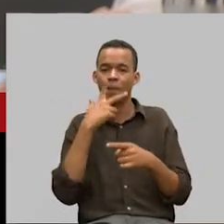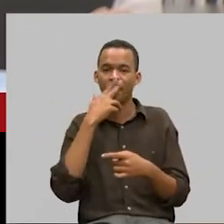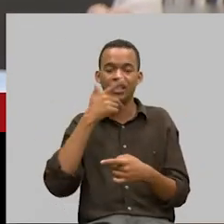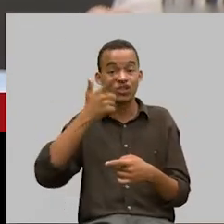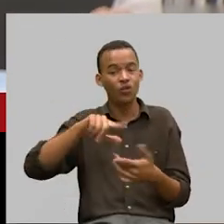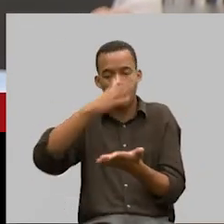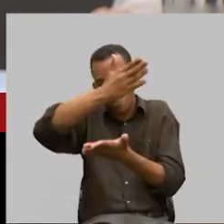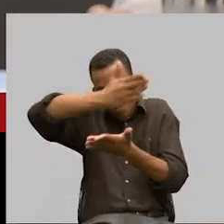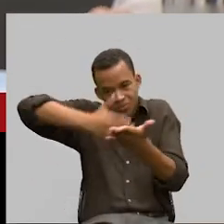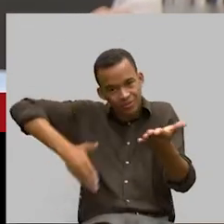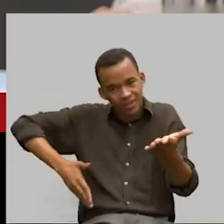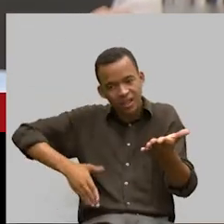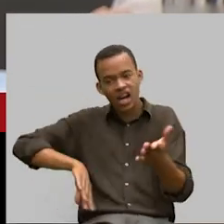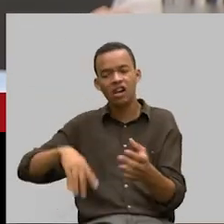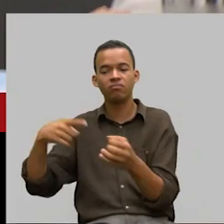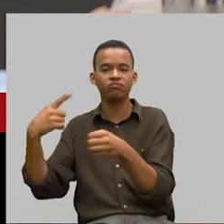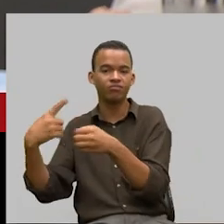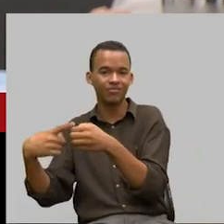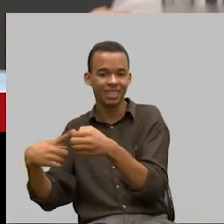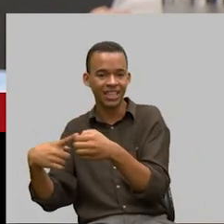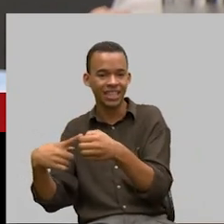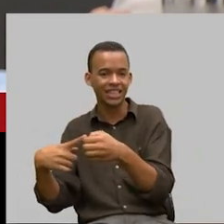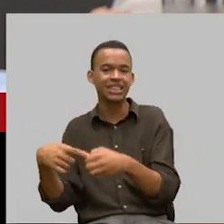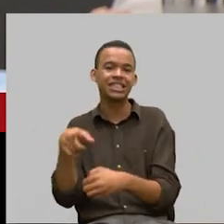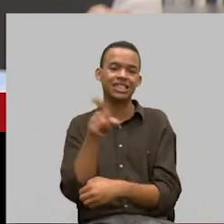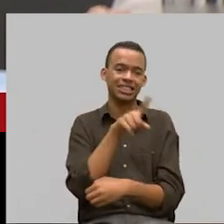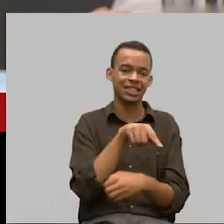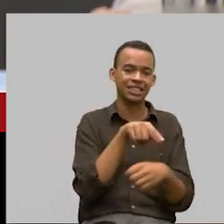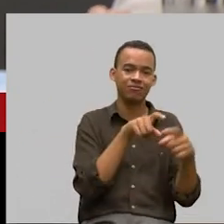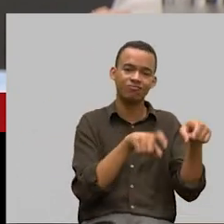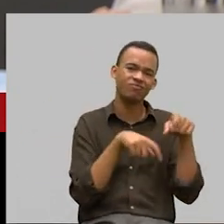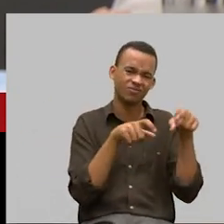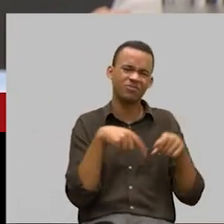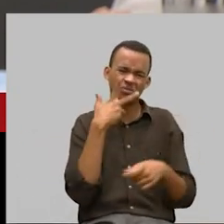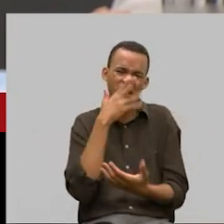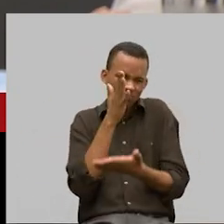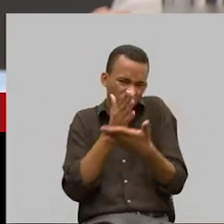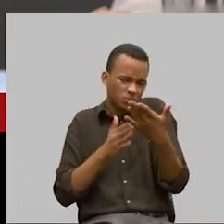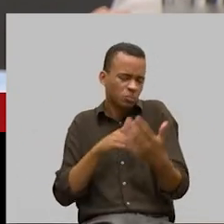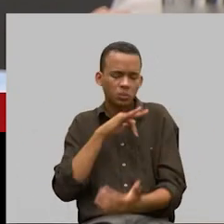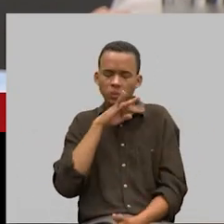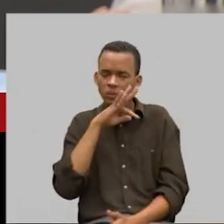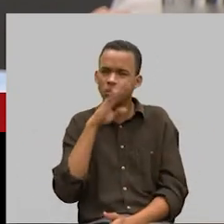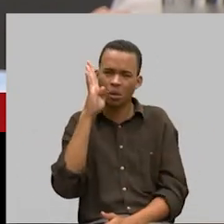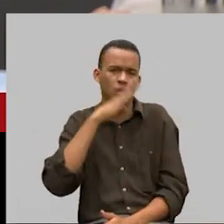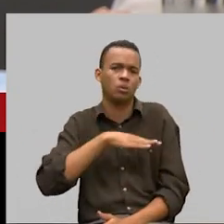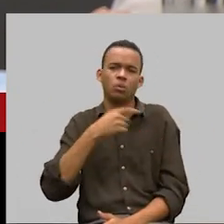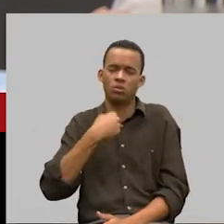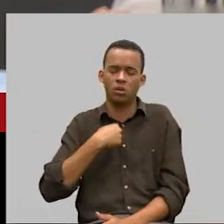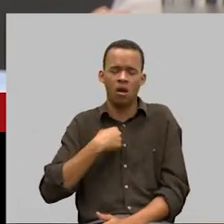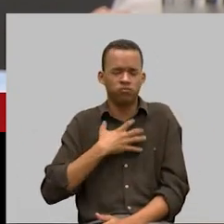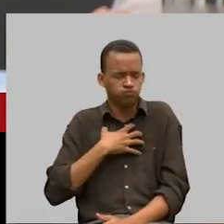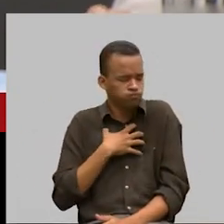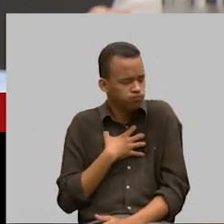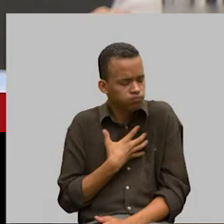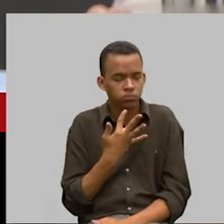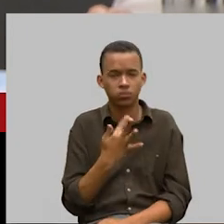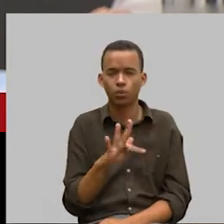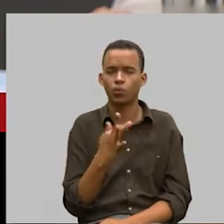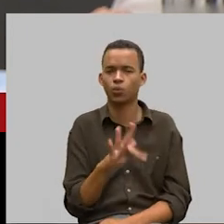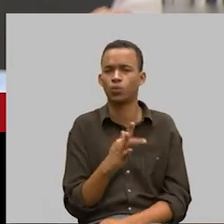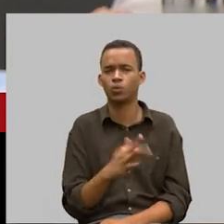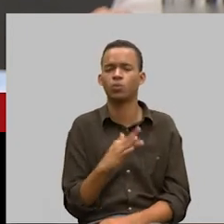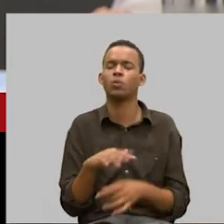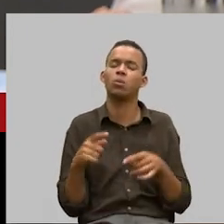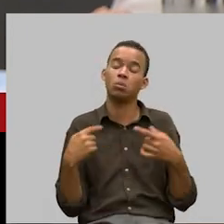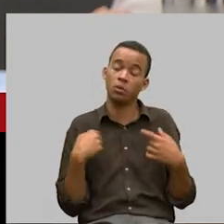sem um diálogo mínimo com uma pedagogia realmente Então essa é uma outra situação que é é dolorosa ter que